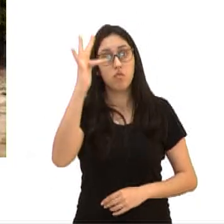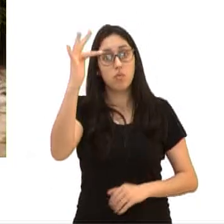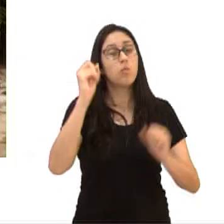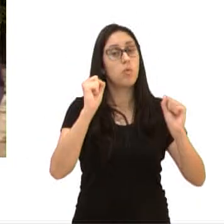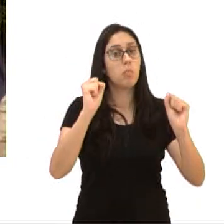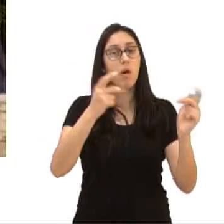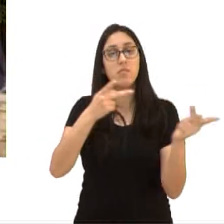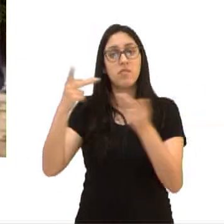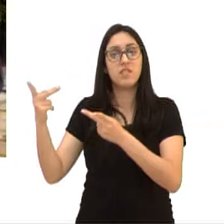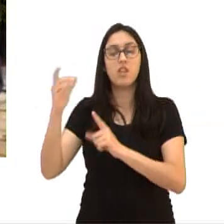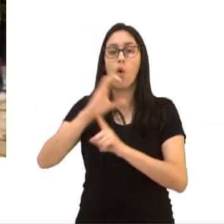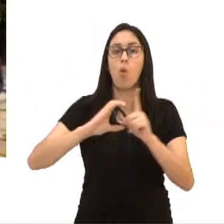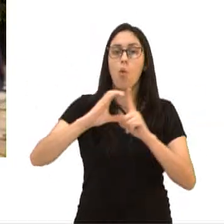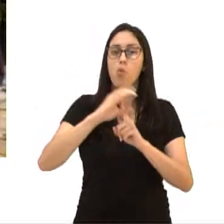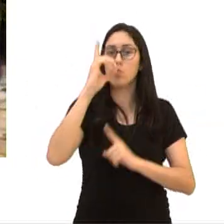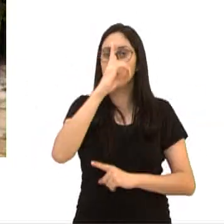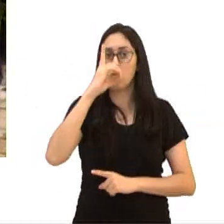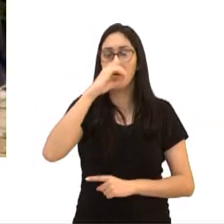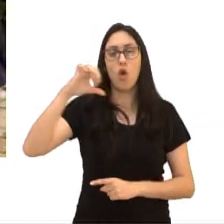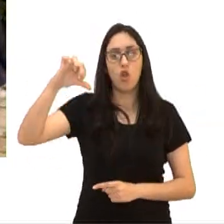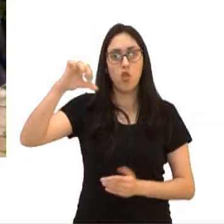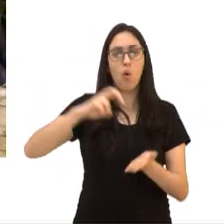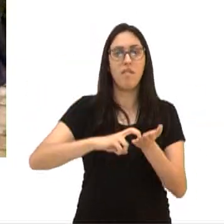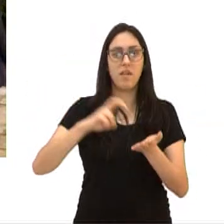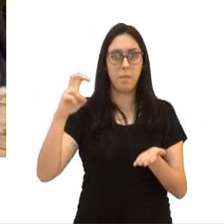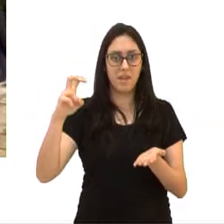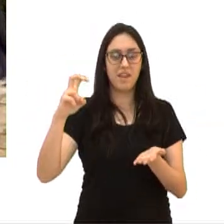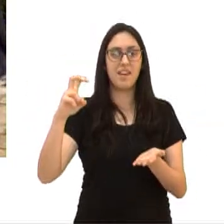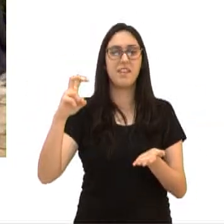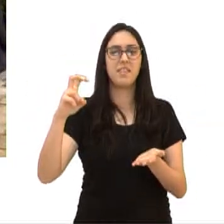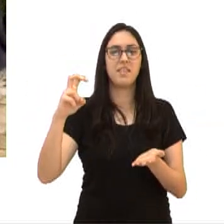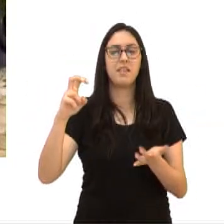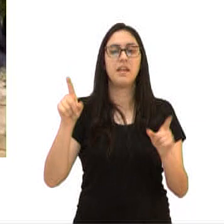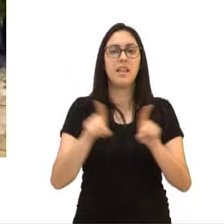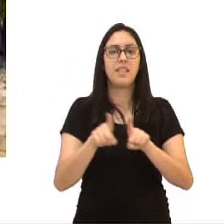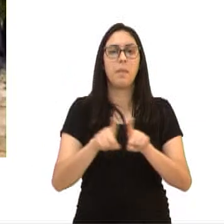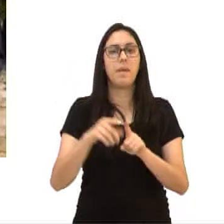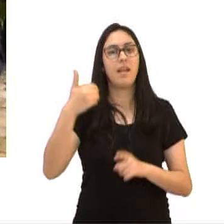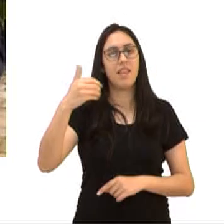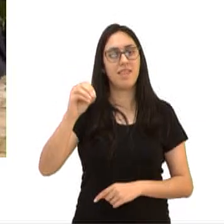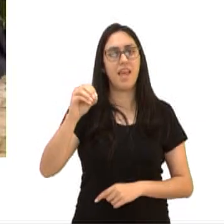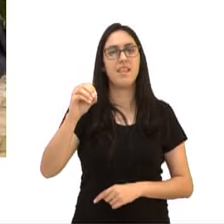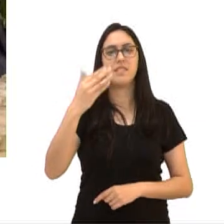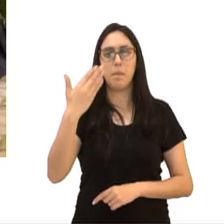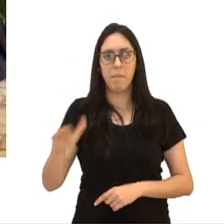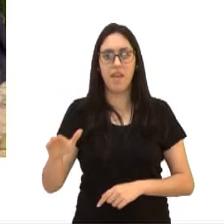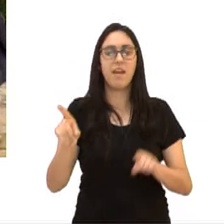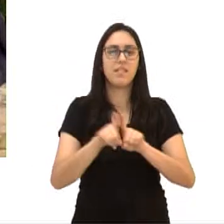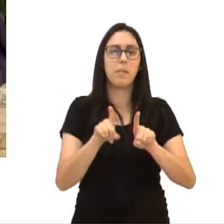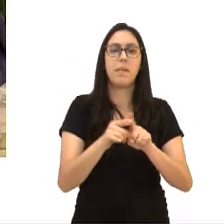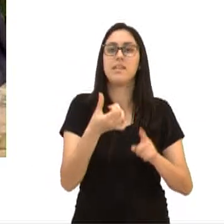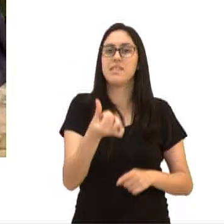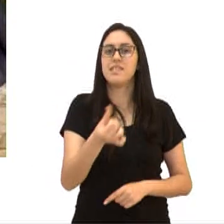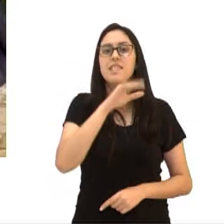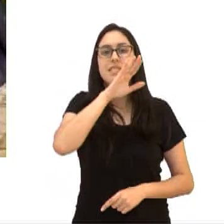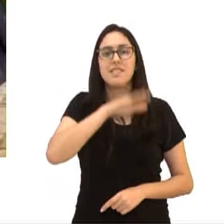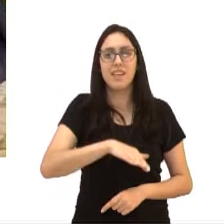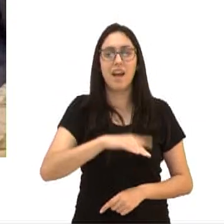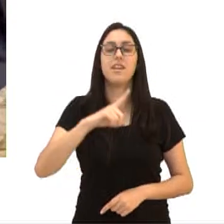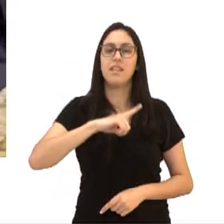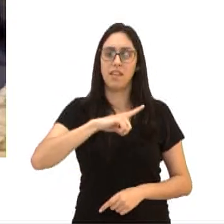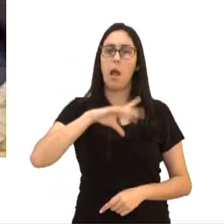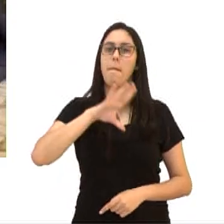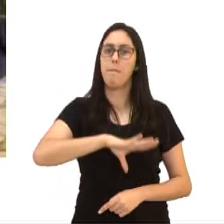cultos dominicais, às 9 horas da manhã em língua alemã, às 10h30 e às 6 da tarde em